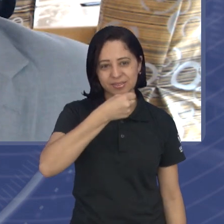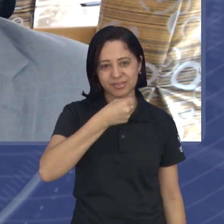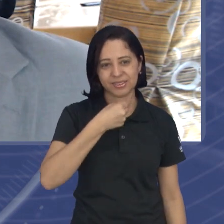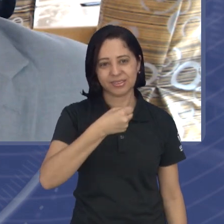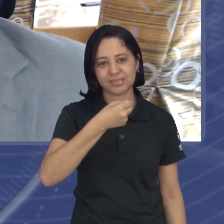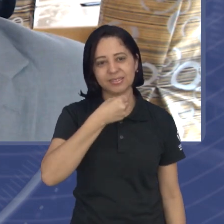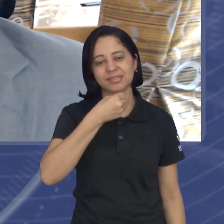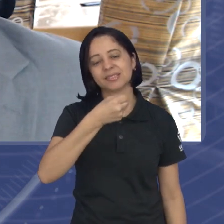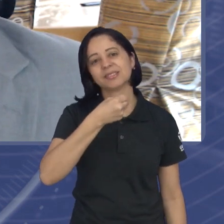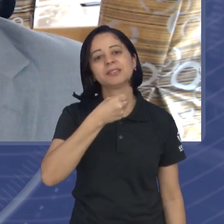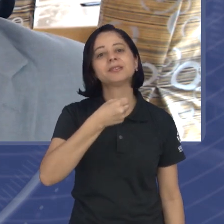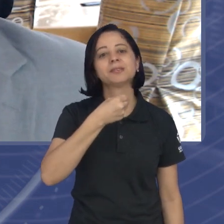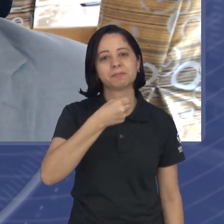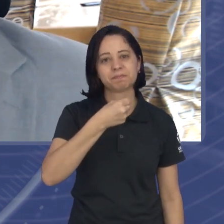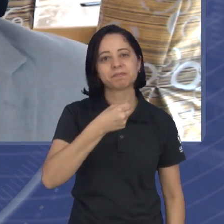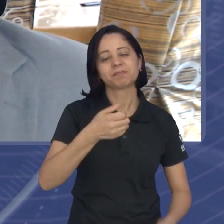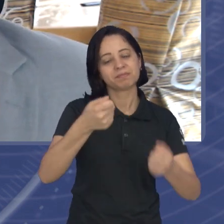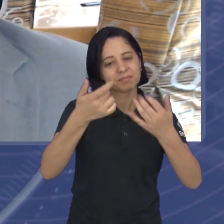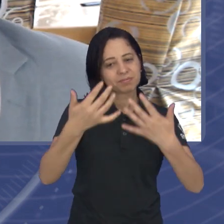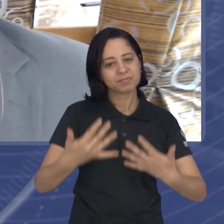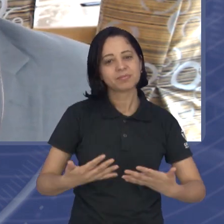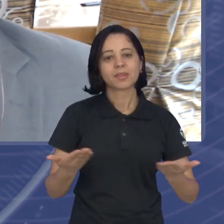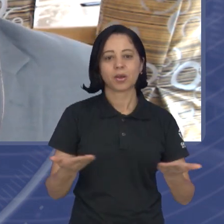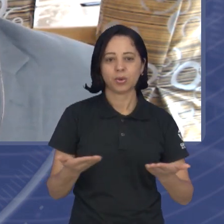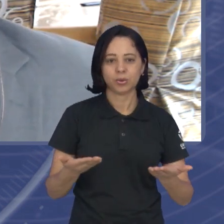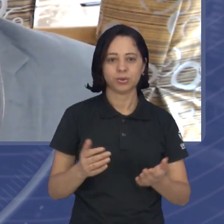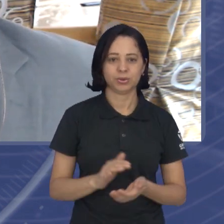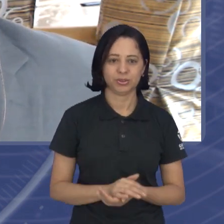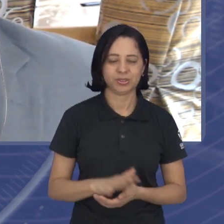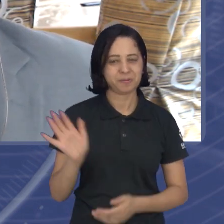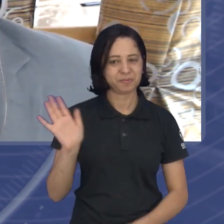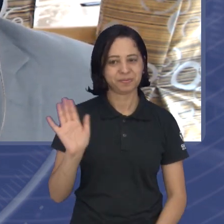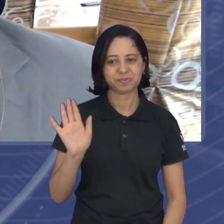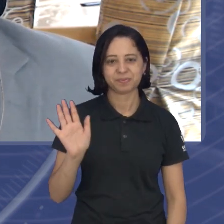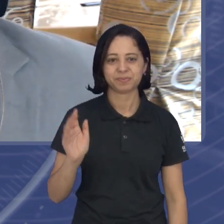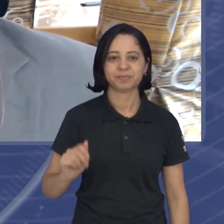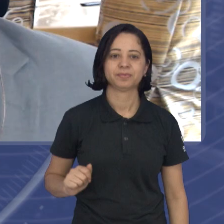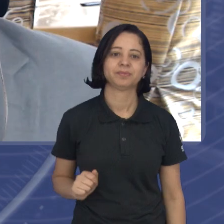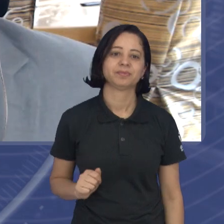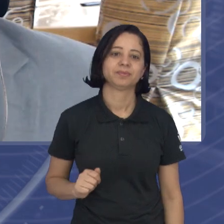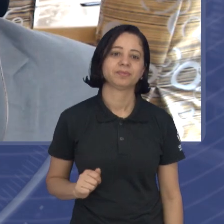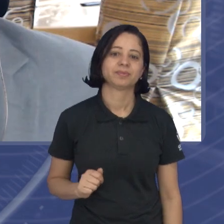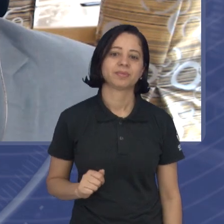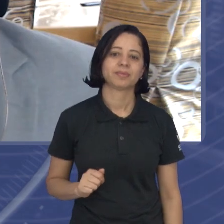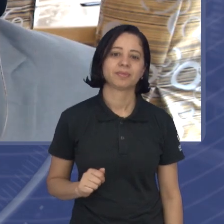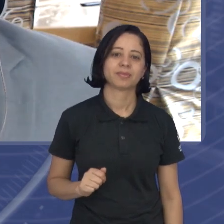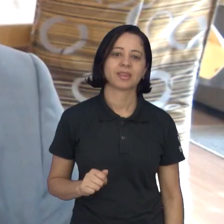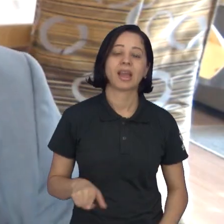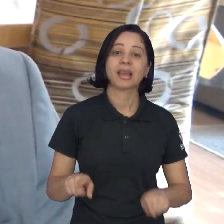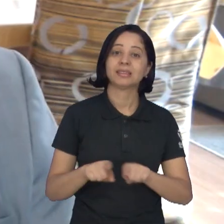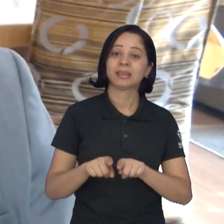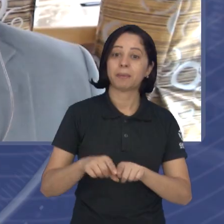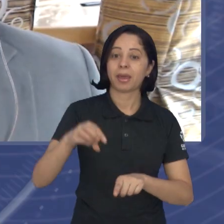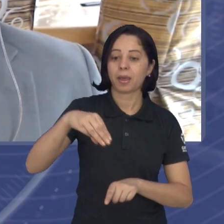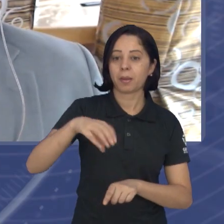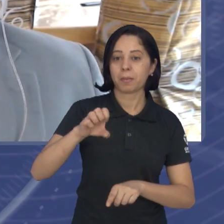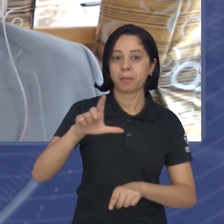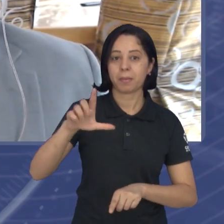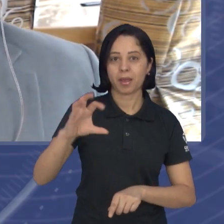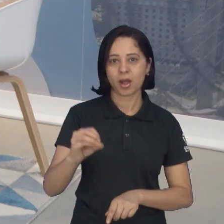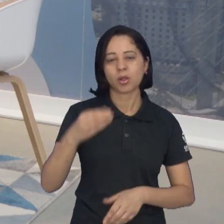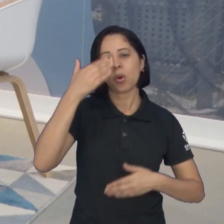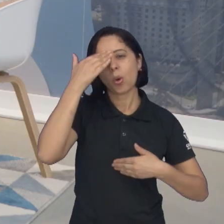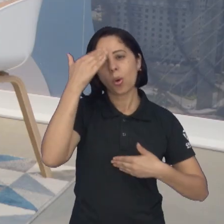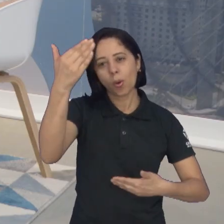seu conhecimento aqui conosco no Diálogos. Até a próxima. Melo, quero te agradecer também. Obrigada